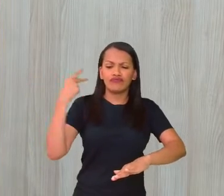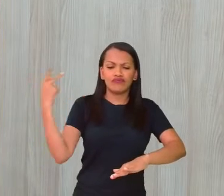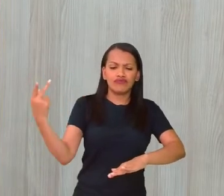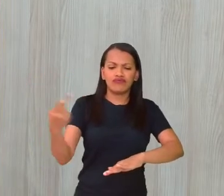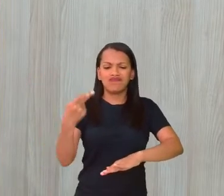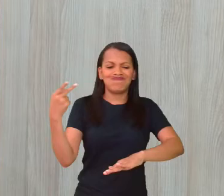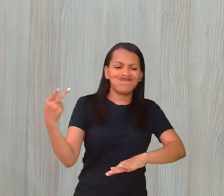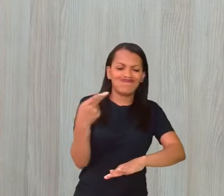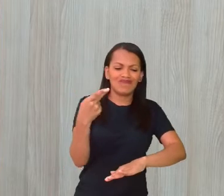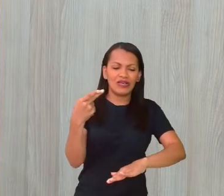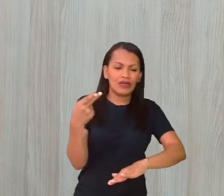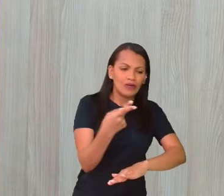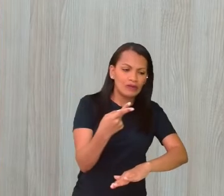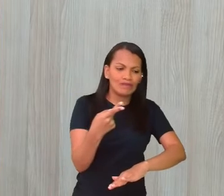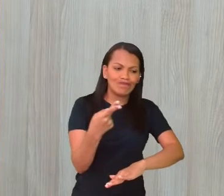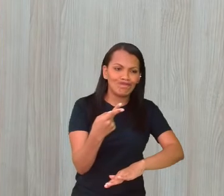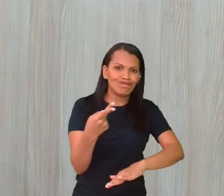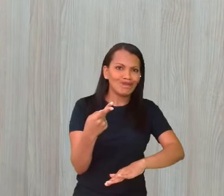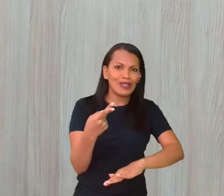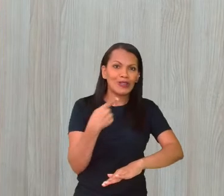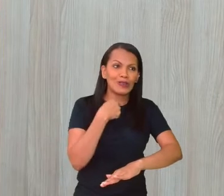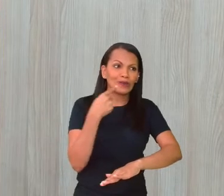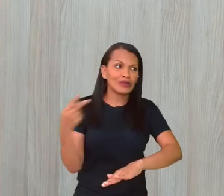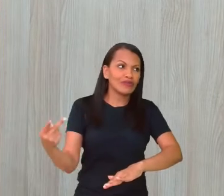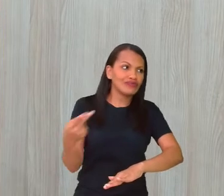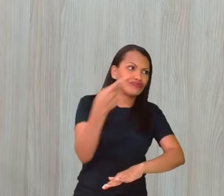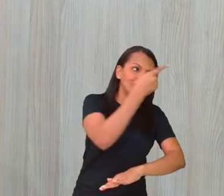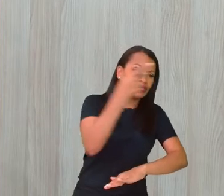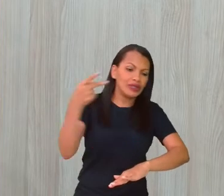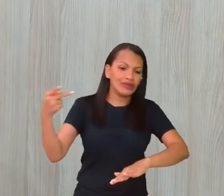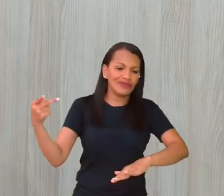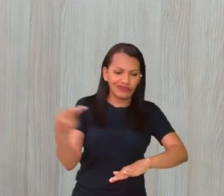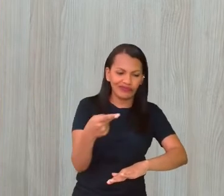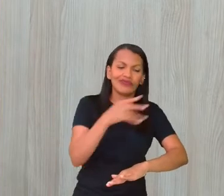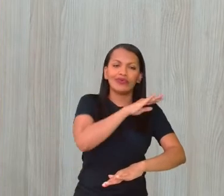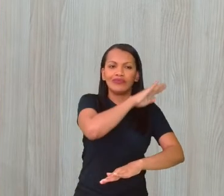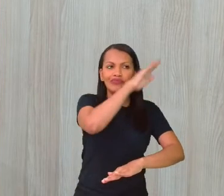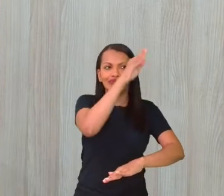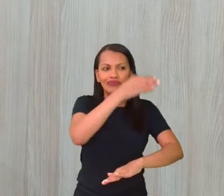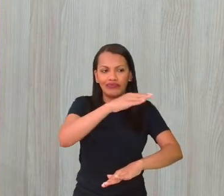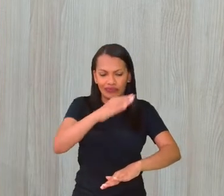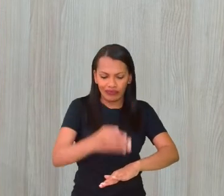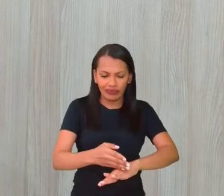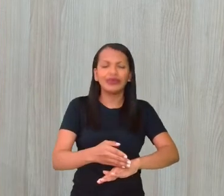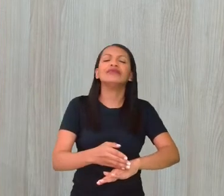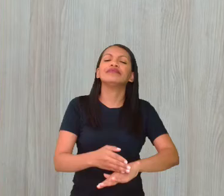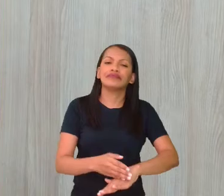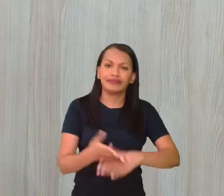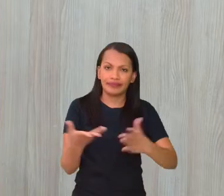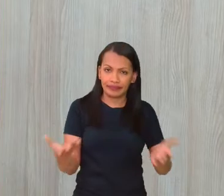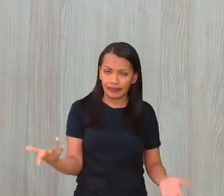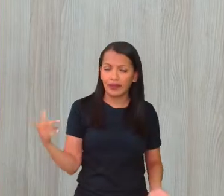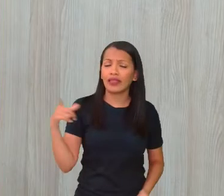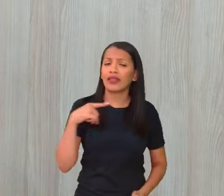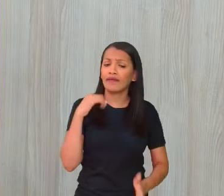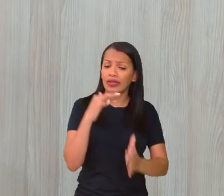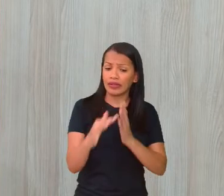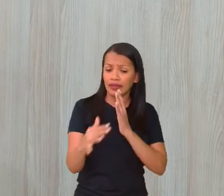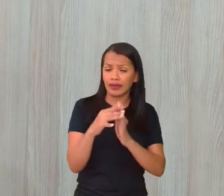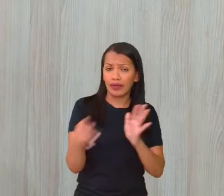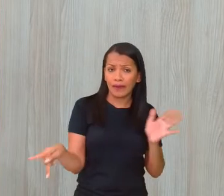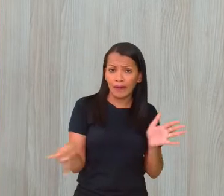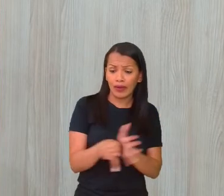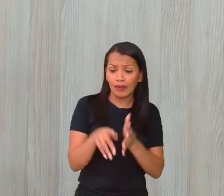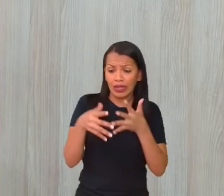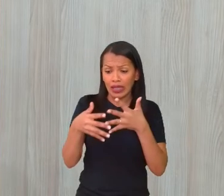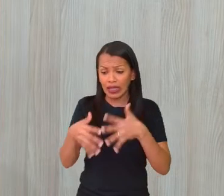Mas aí quando o homem começa a devastar uma grande área, aí começa a afetar aquela dinâmica natural dos